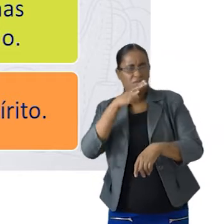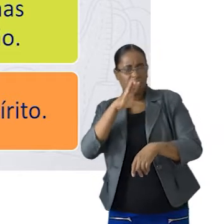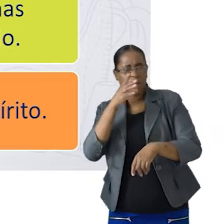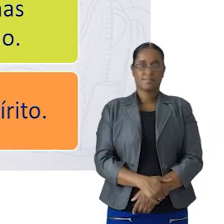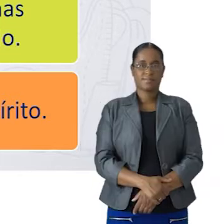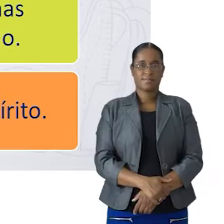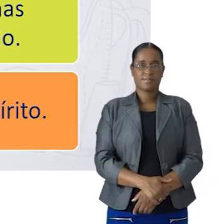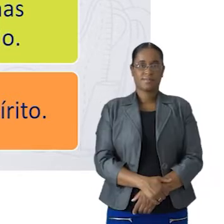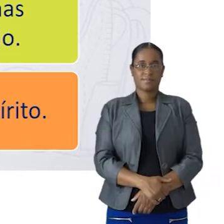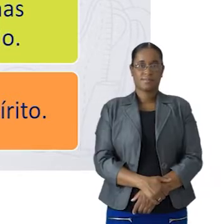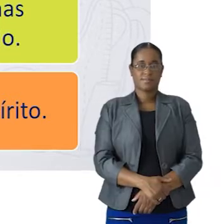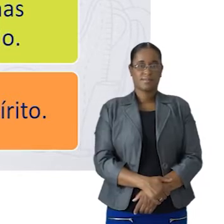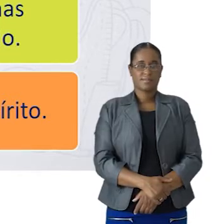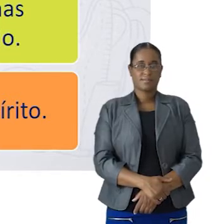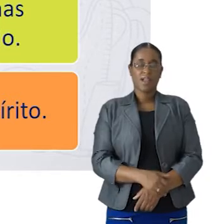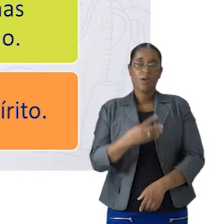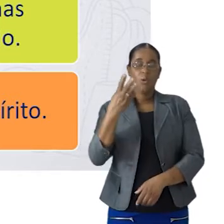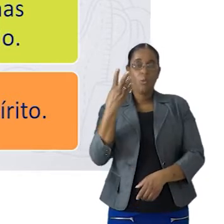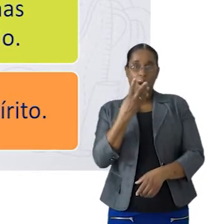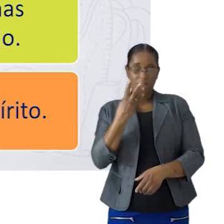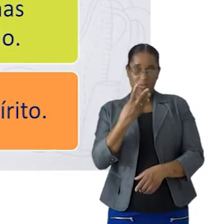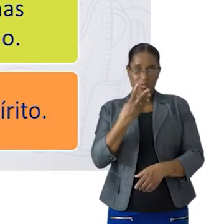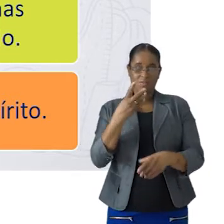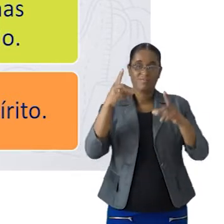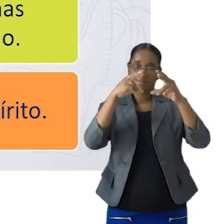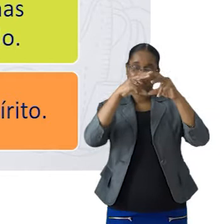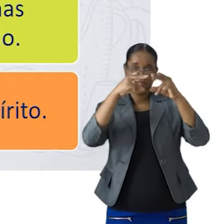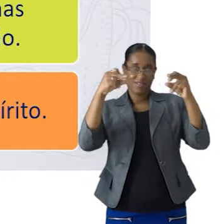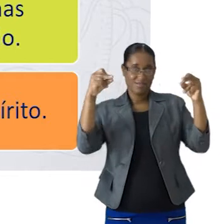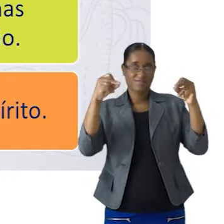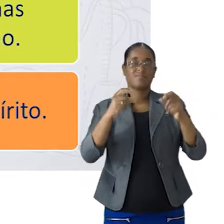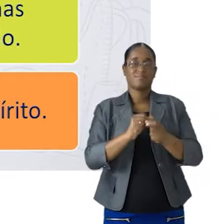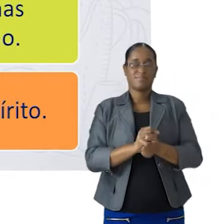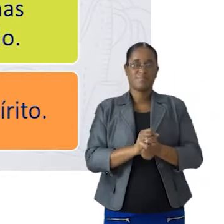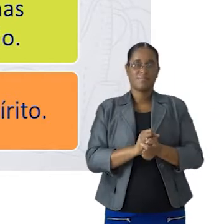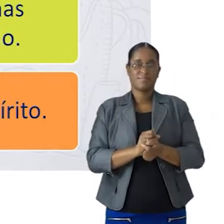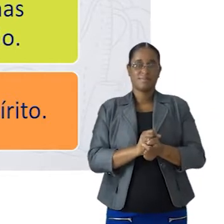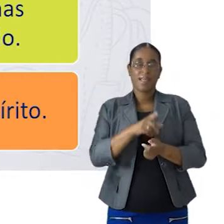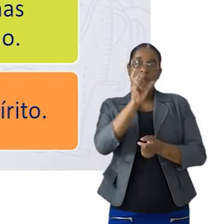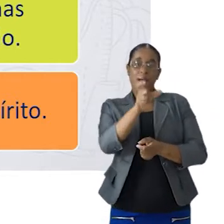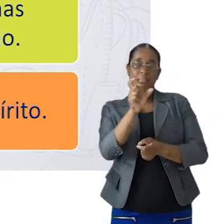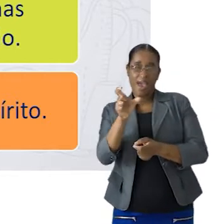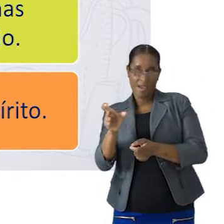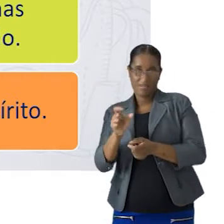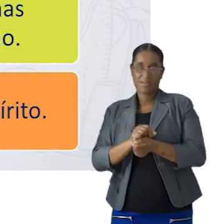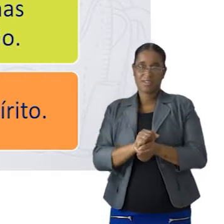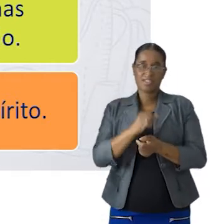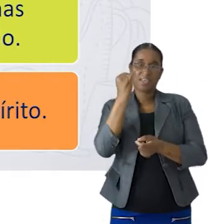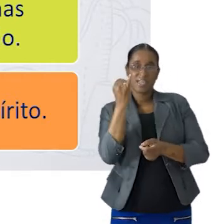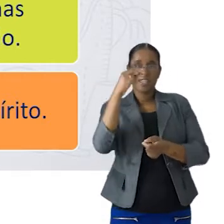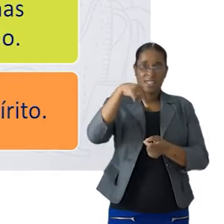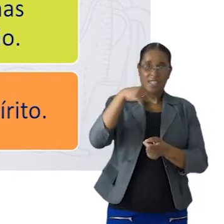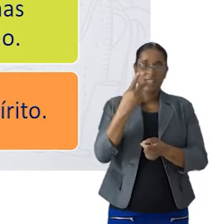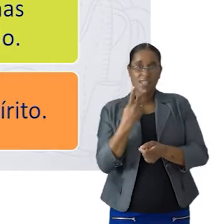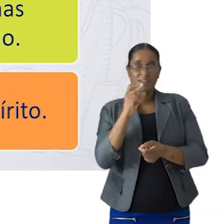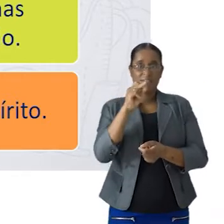verbos. Quarto conceito, ou quarta definição. Palavras invariáveis